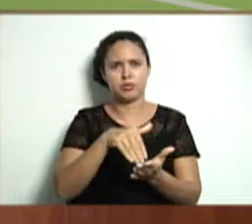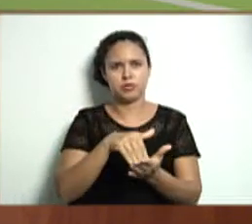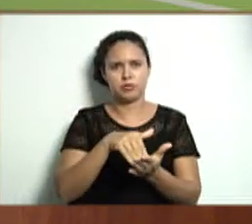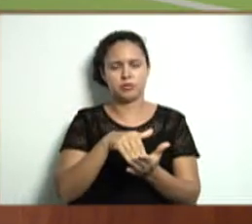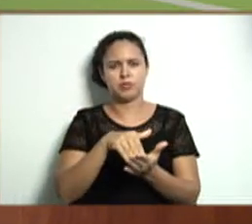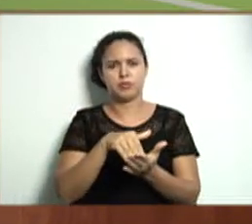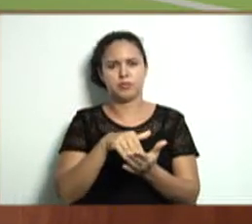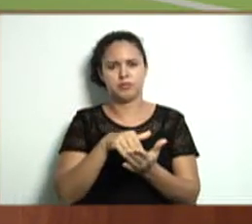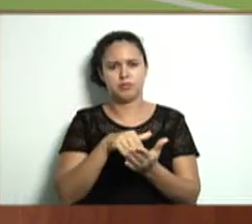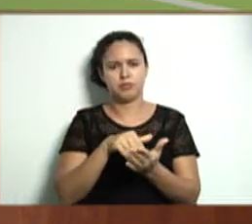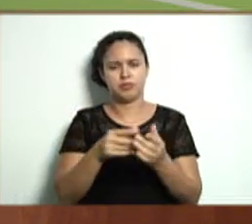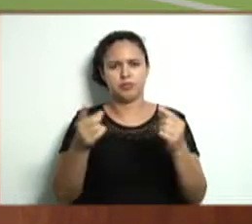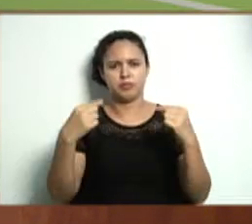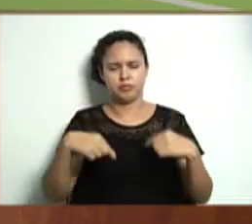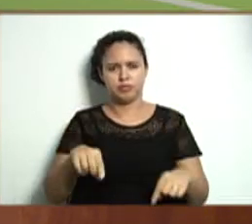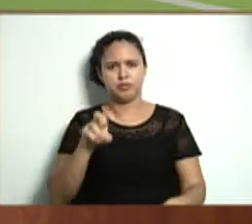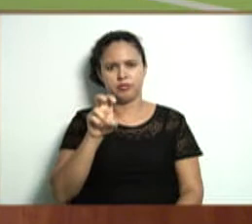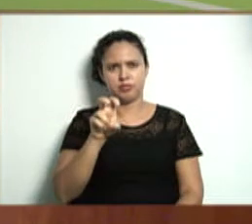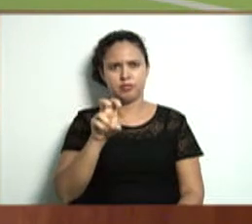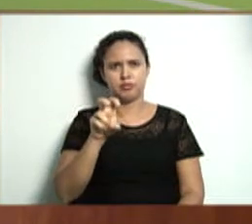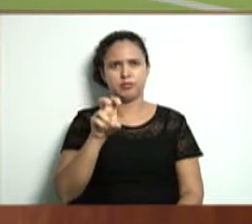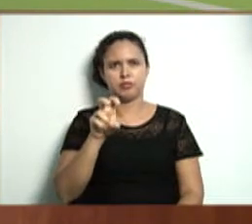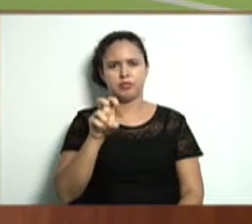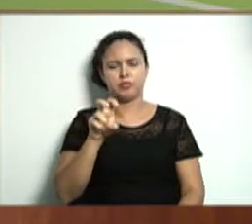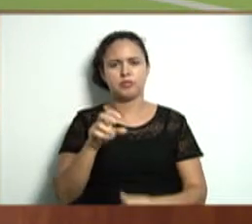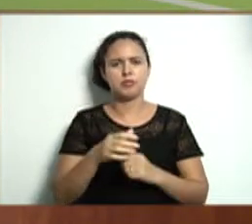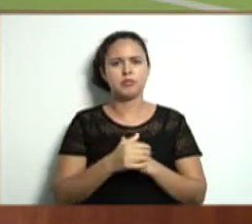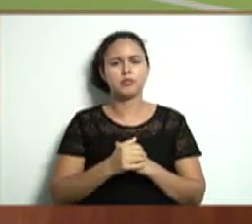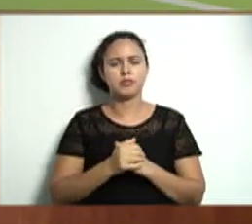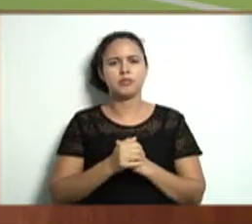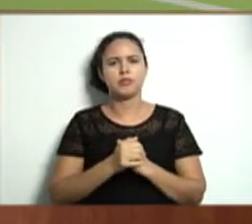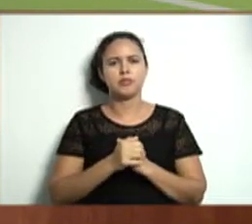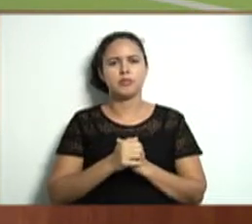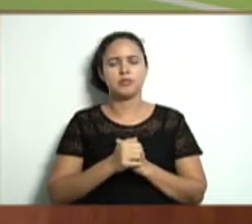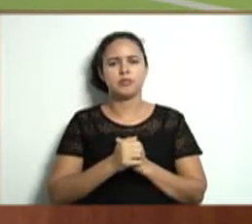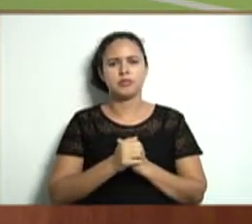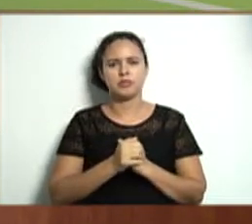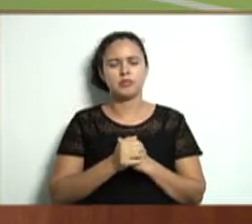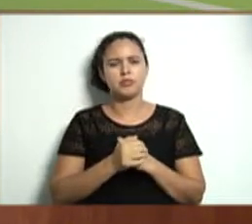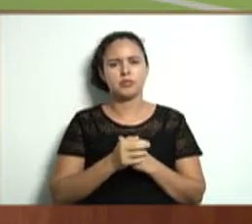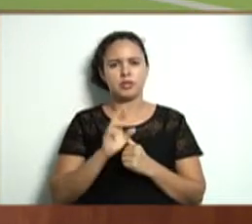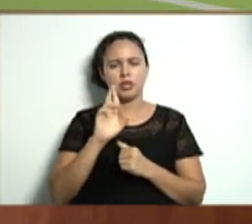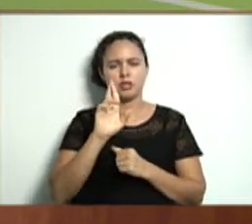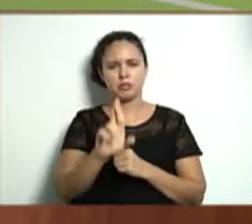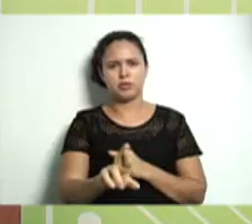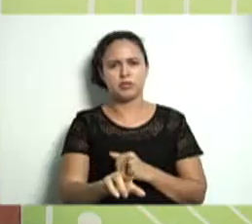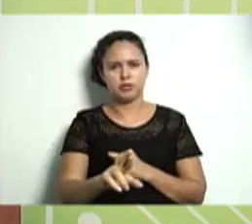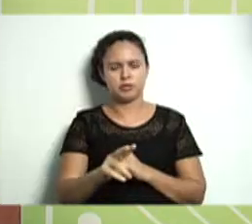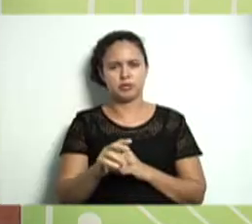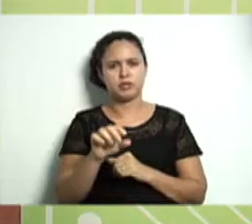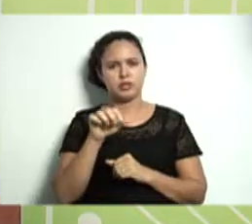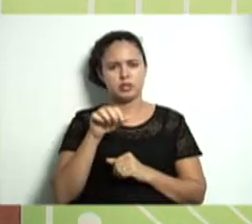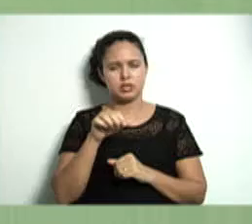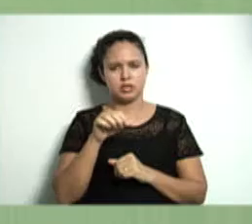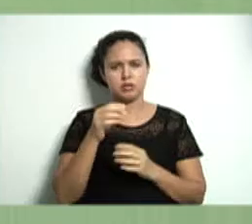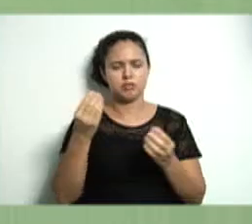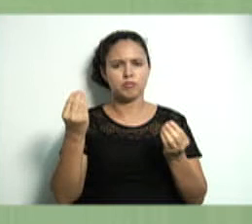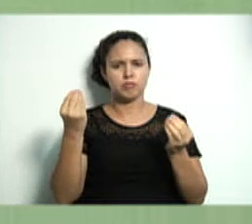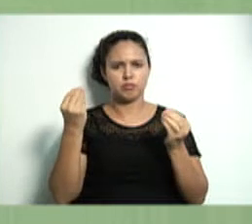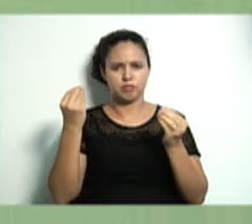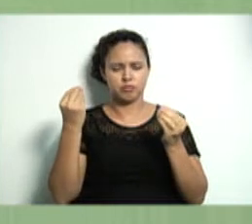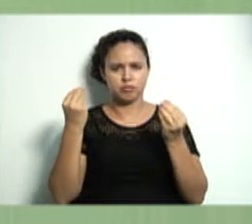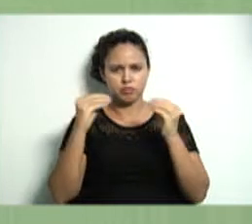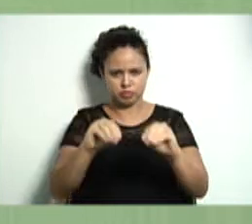professor? Tem uma última questão agora, questão 5. Isso, a questão 5, vamos ler. Cite uma